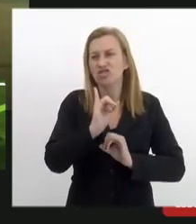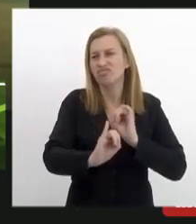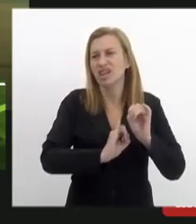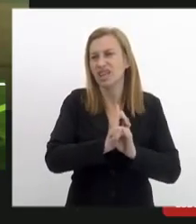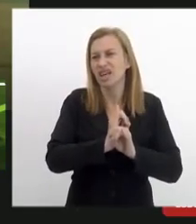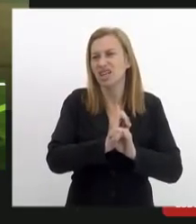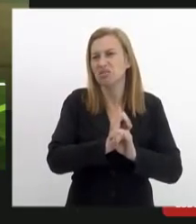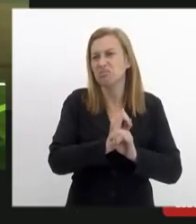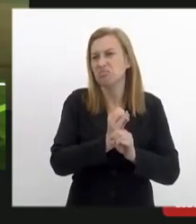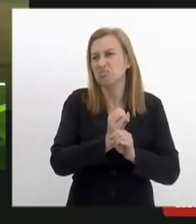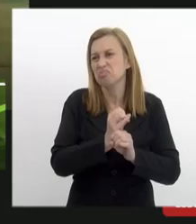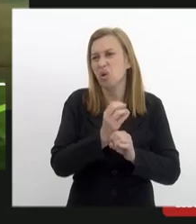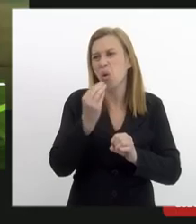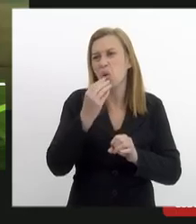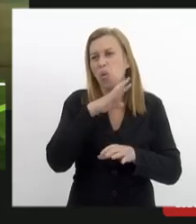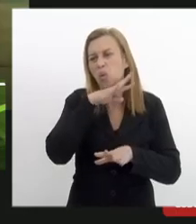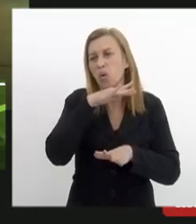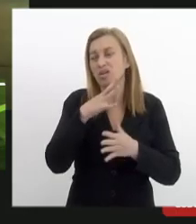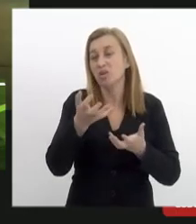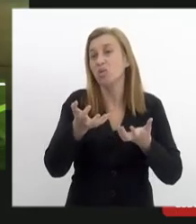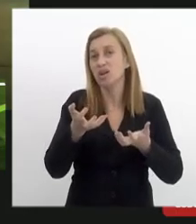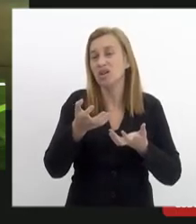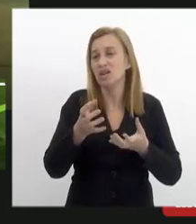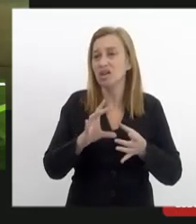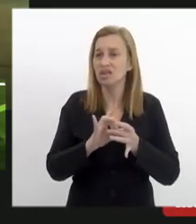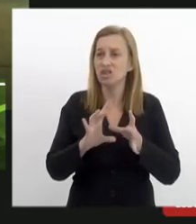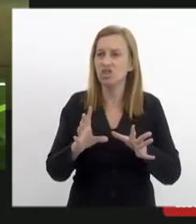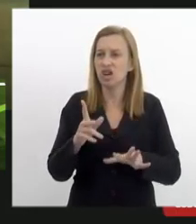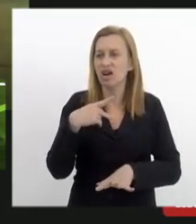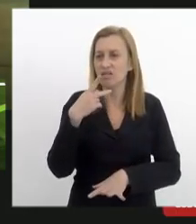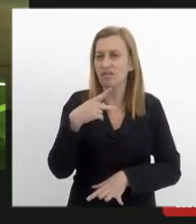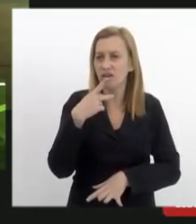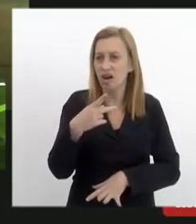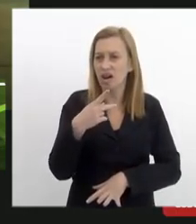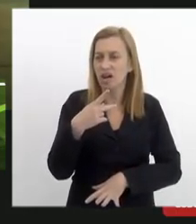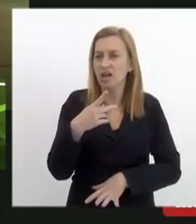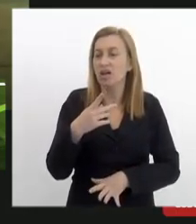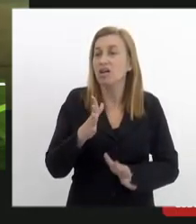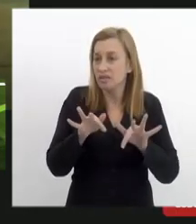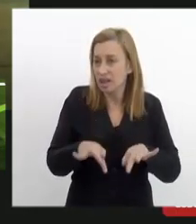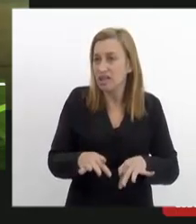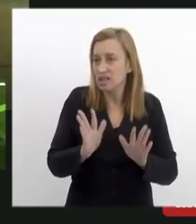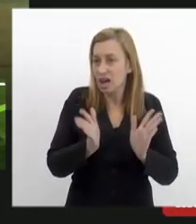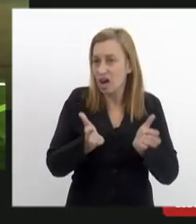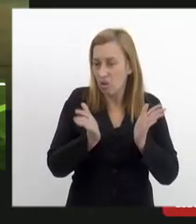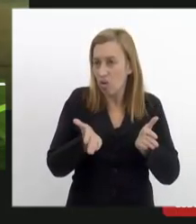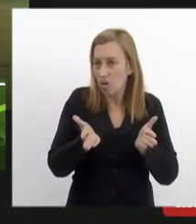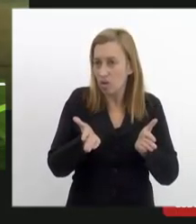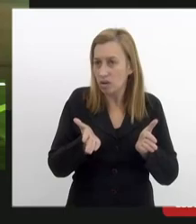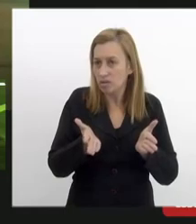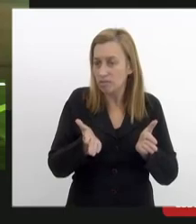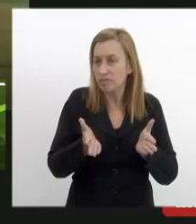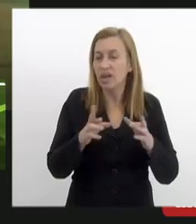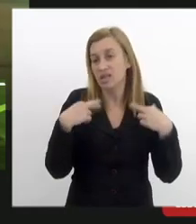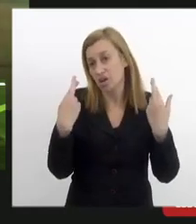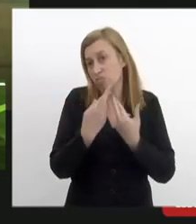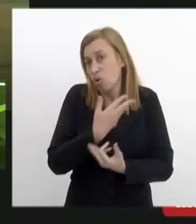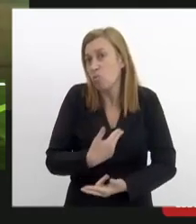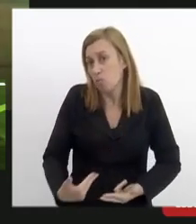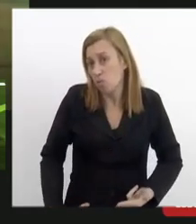mesmo? Porque aí eu queria passar a palavra. Eu terminei de falar agora que essa audiência